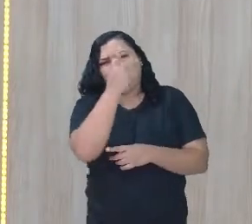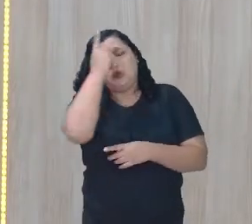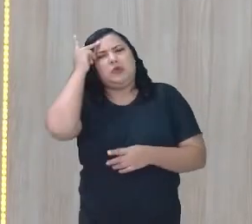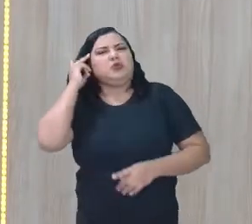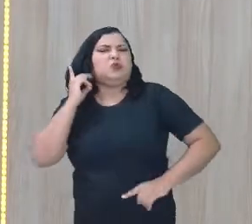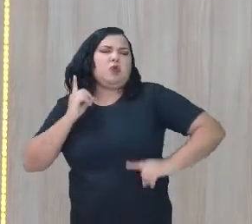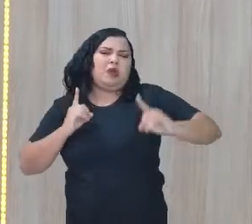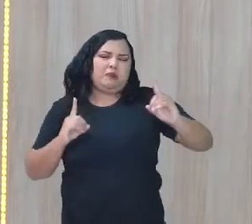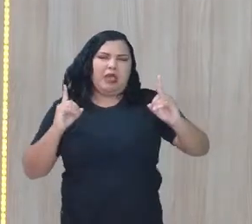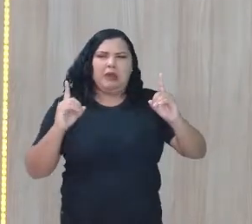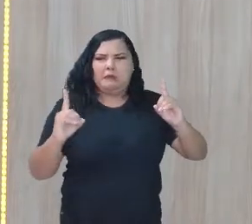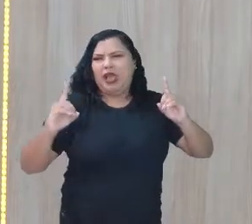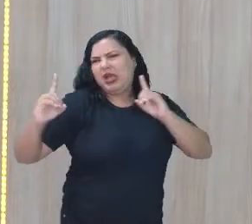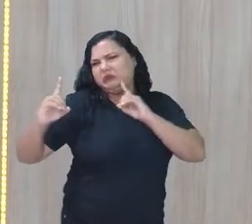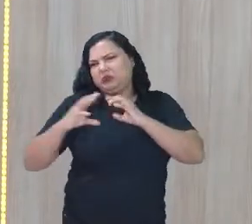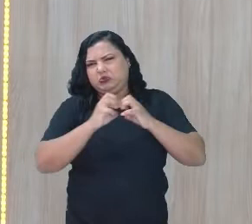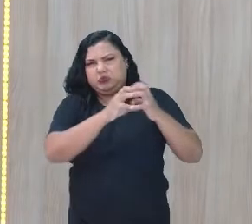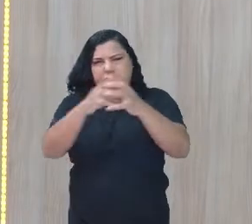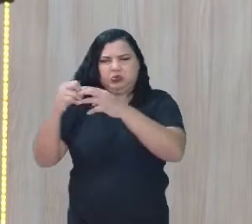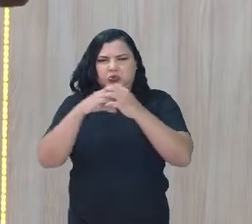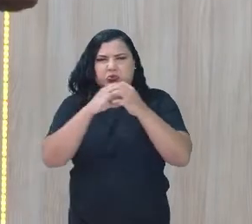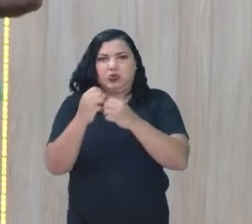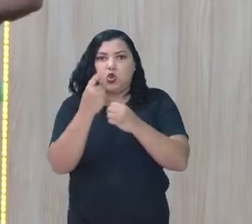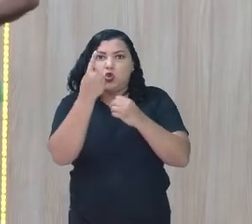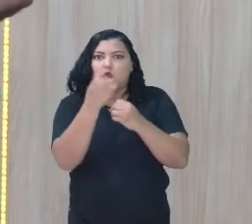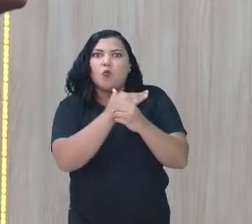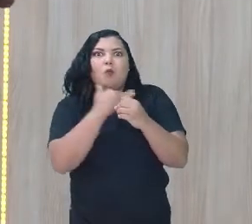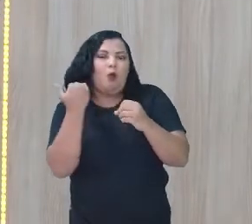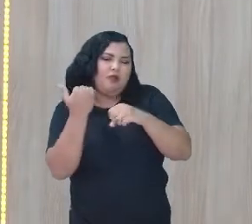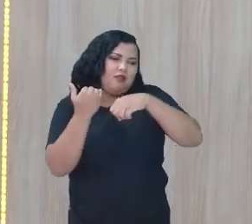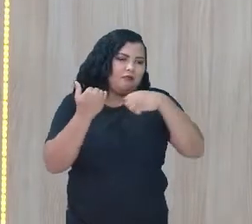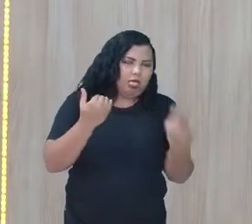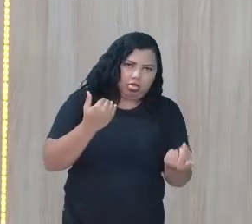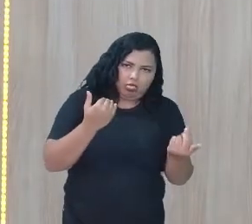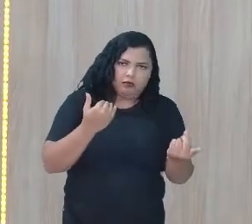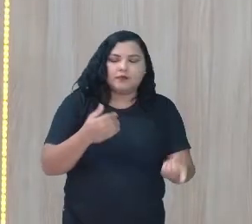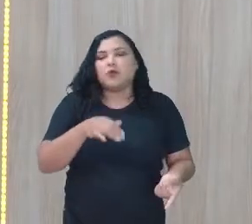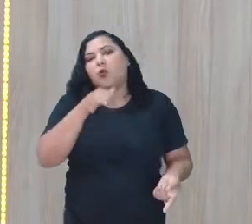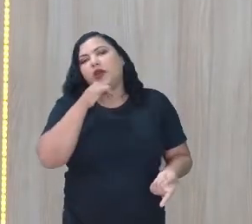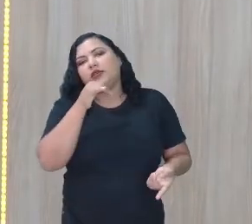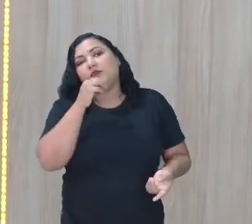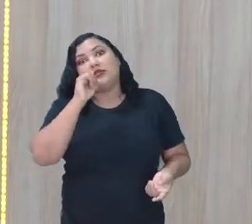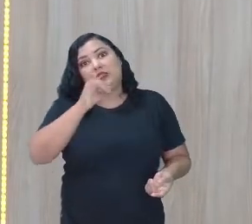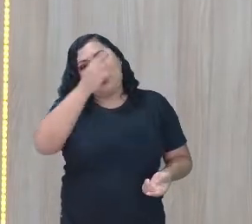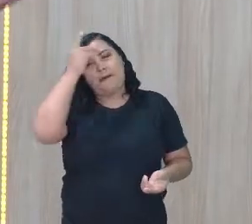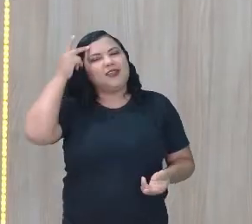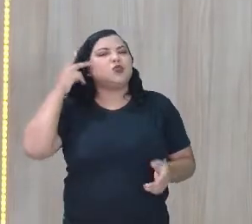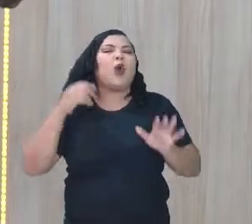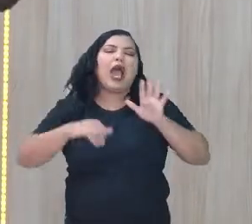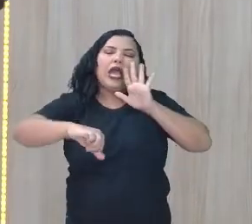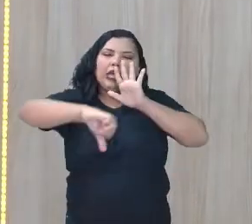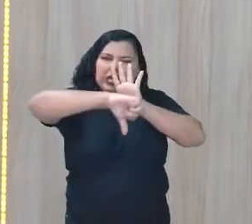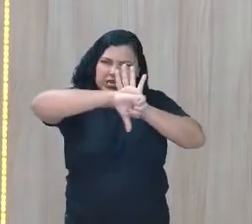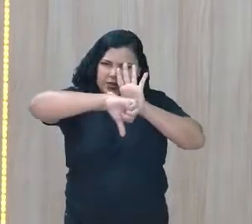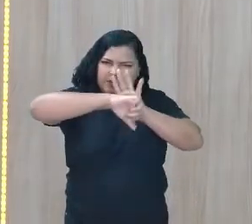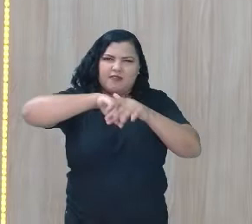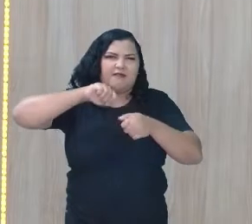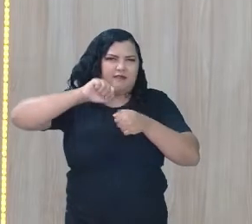né, gladiadores contra gladiadores. Quando se condenava, por exemplo, uma determinada pessoa, né, se